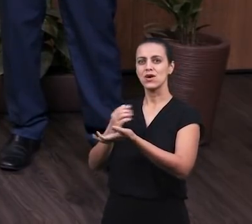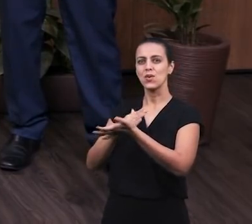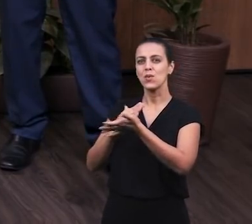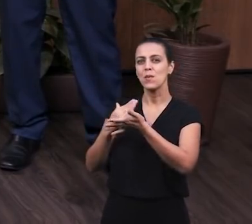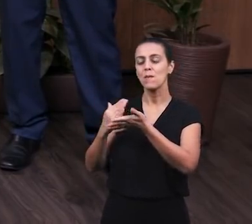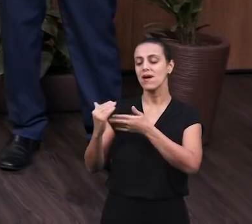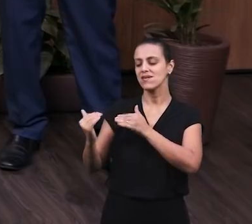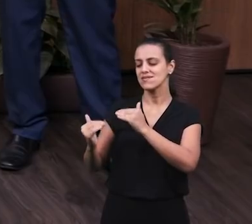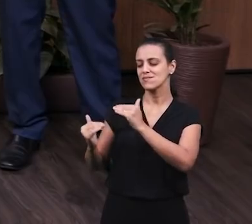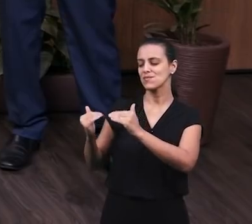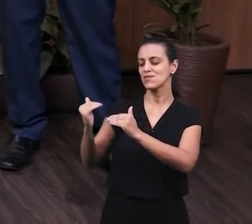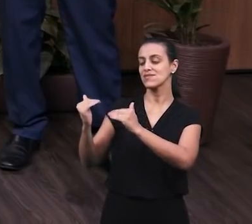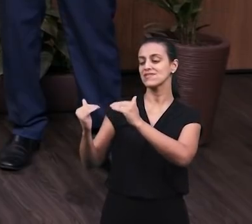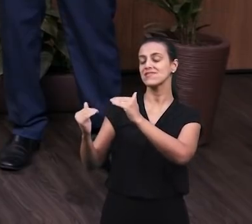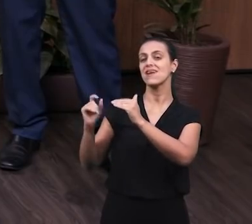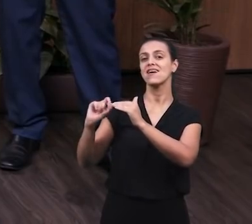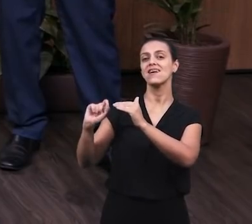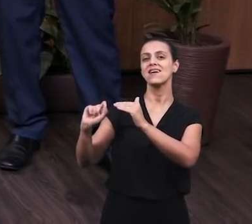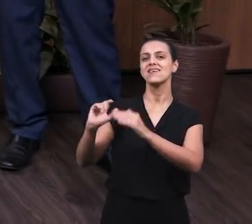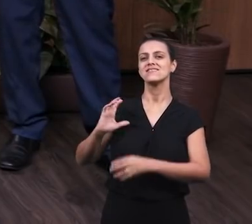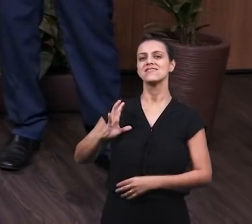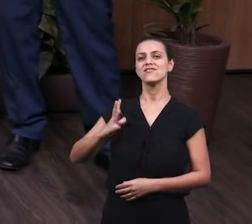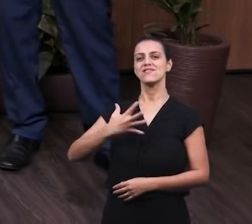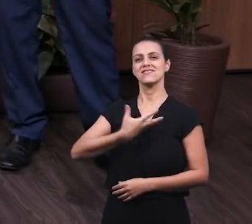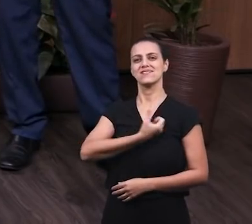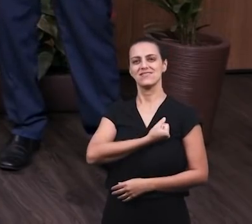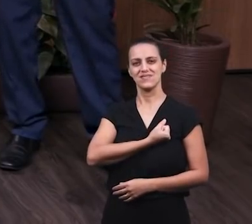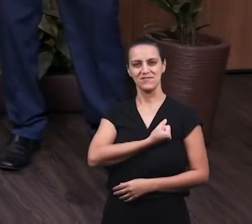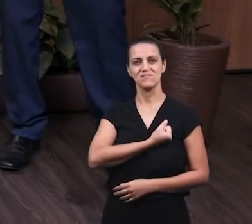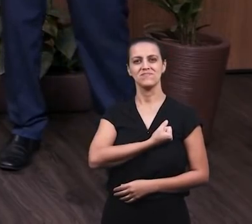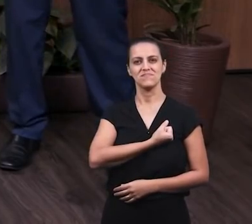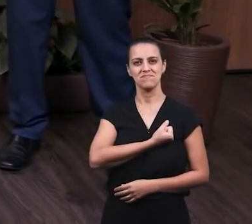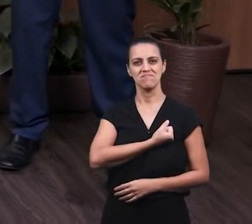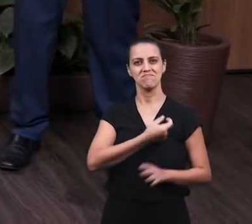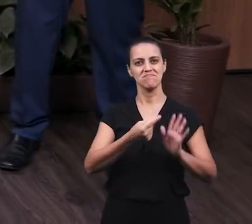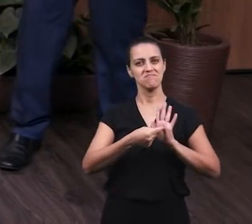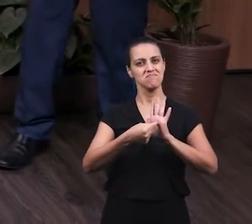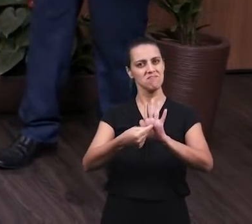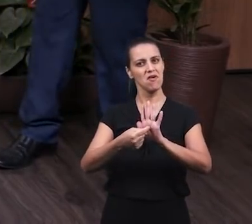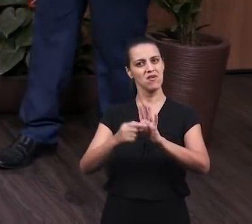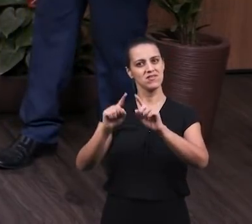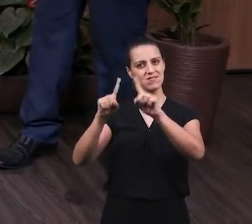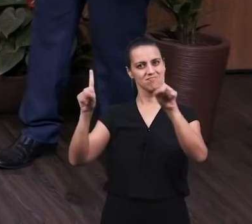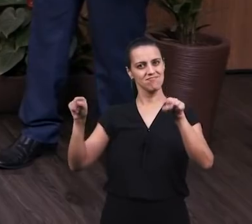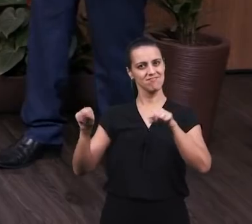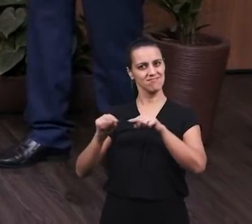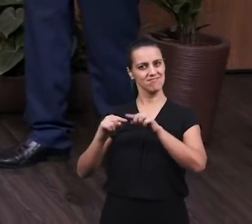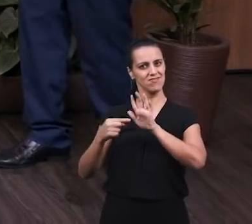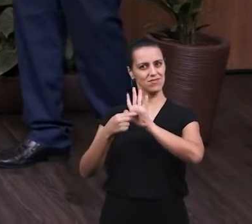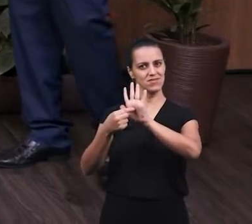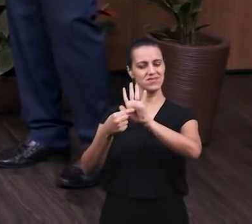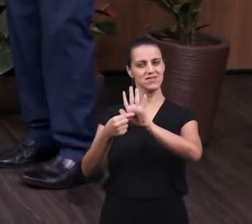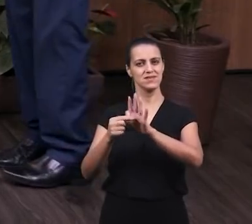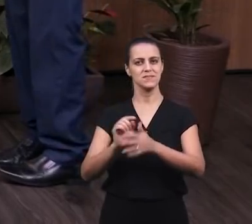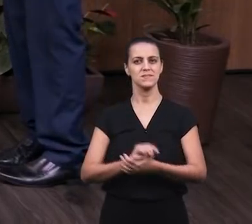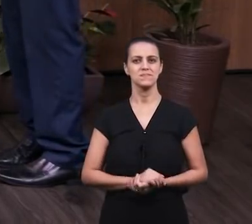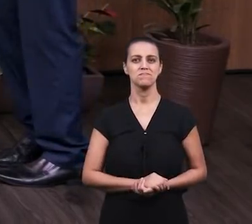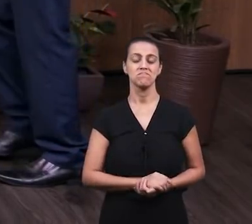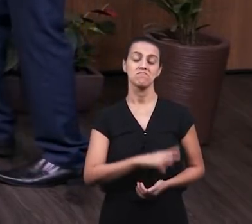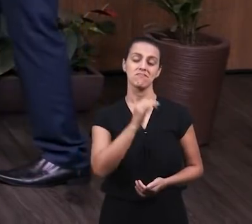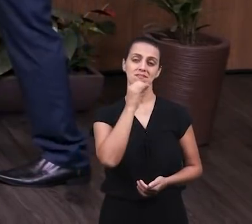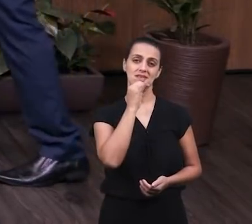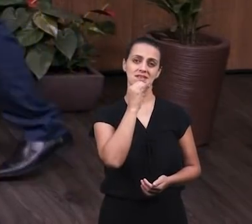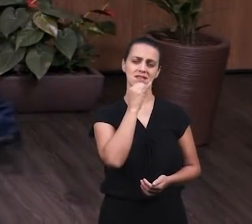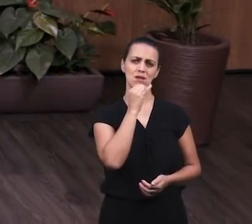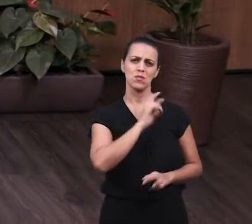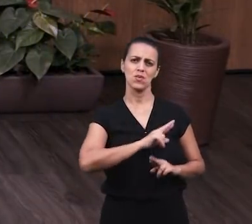ele entra no processo de salvação, como nos mostra o quadro a seguir. Quer dizer, Daniel, não